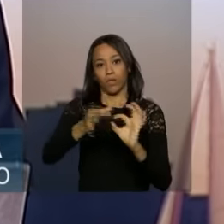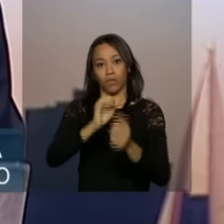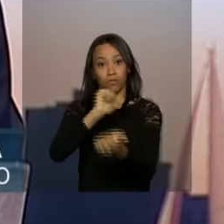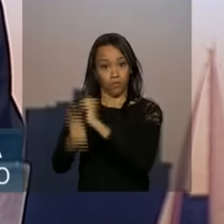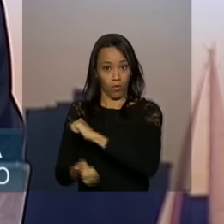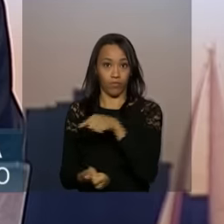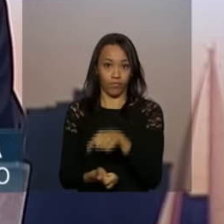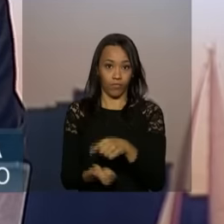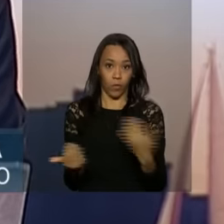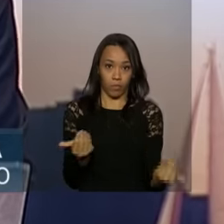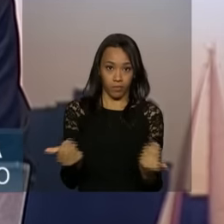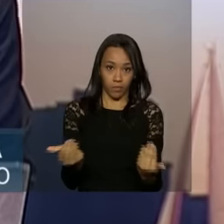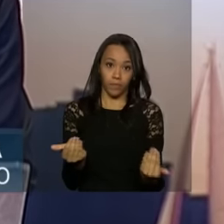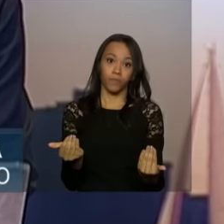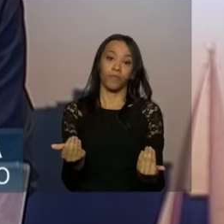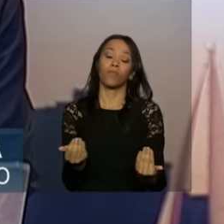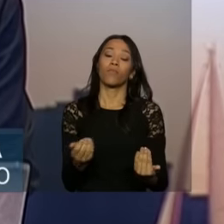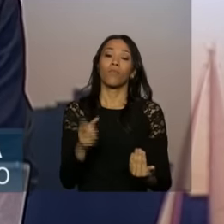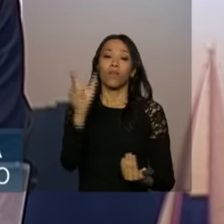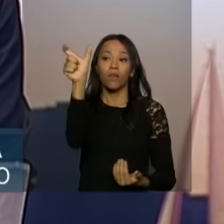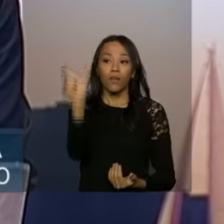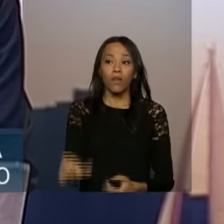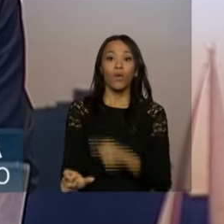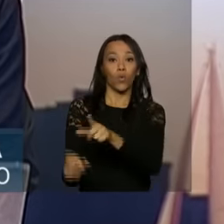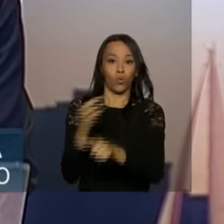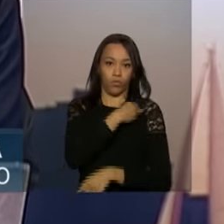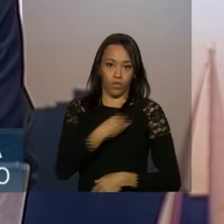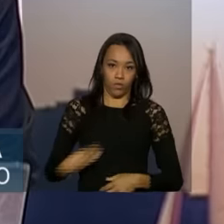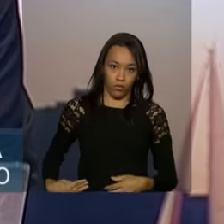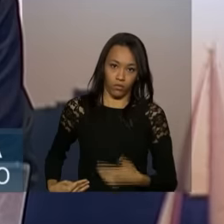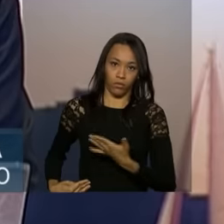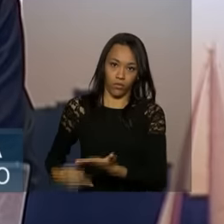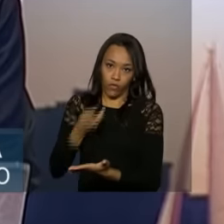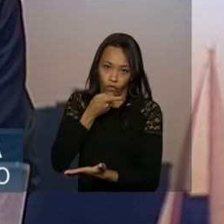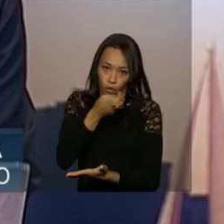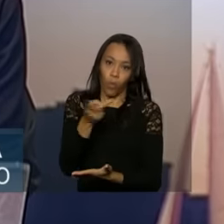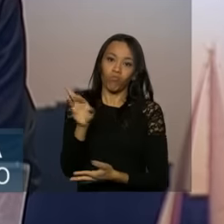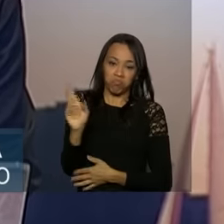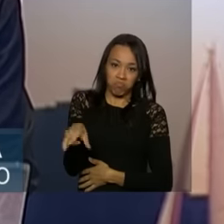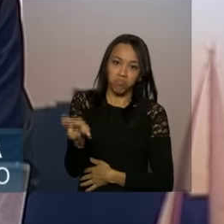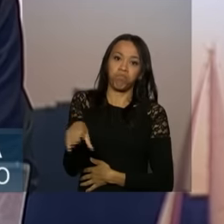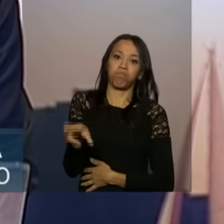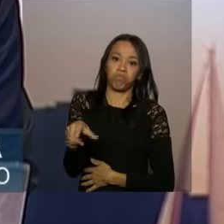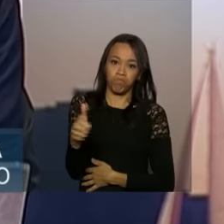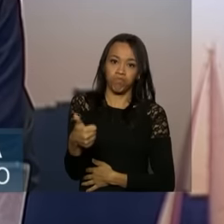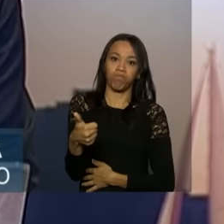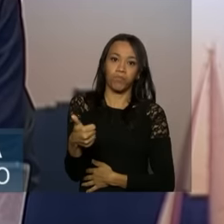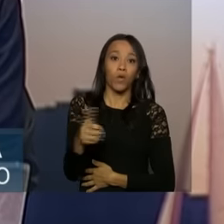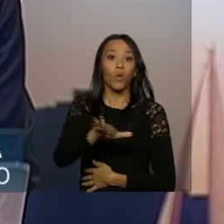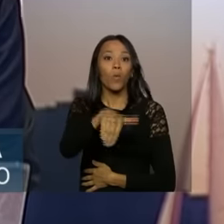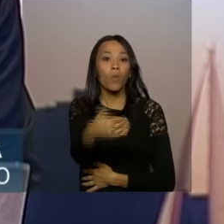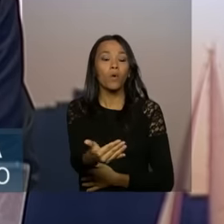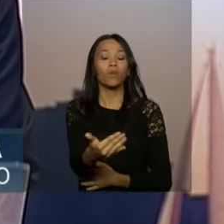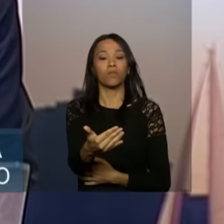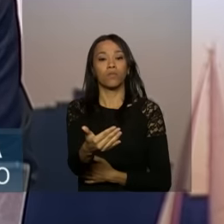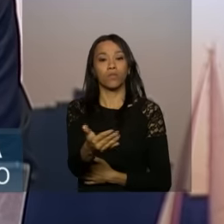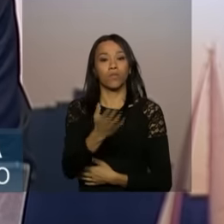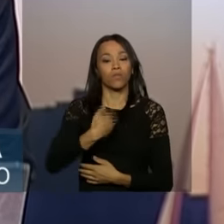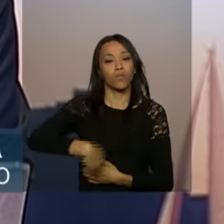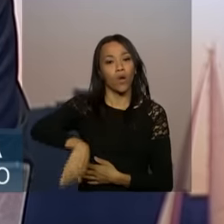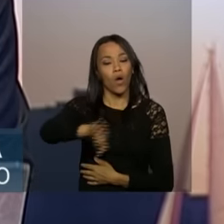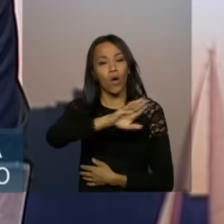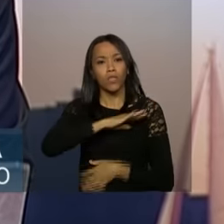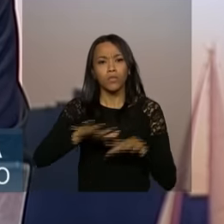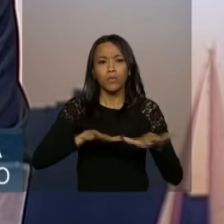ministro Henrique Eduardo Alves tem razão ao se mobilizar para utilizar